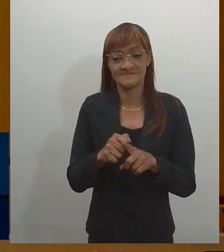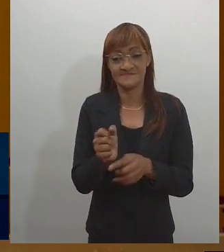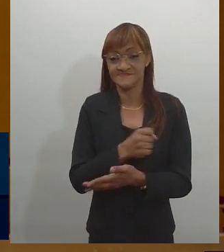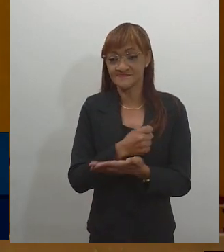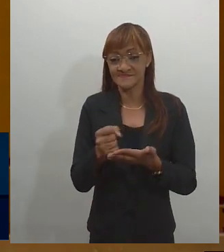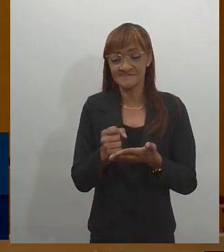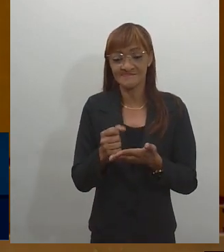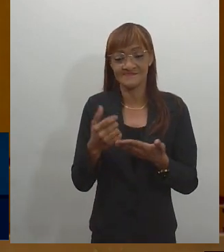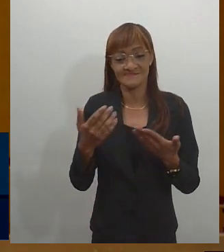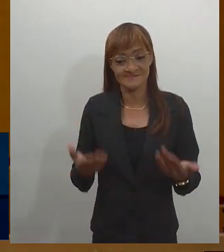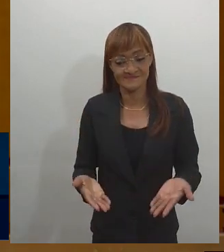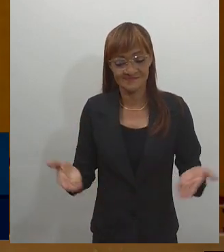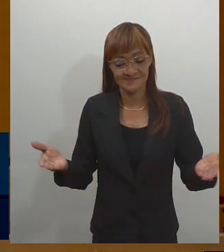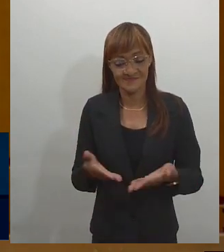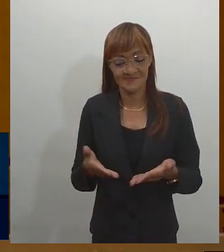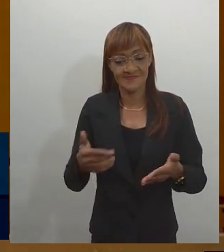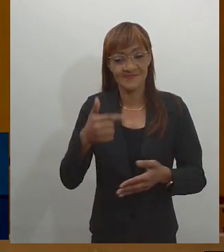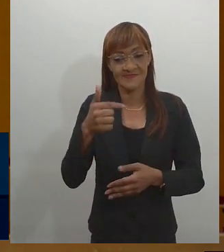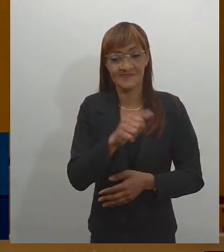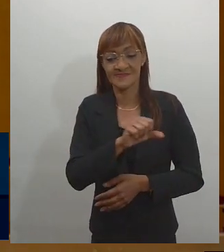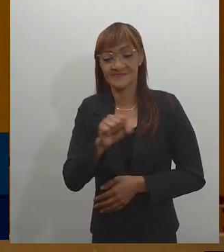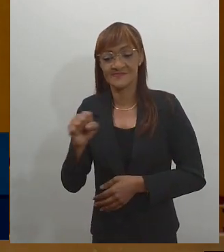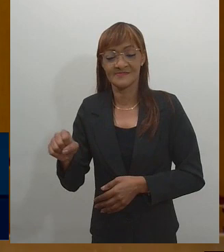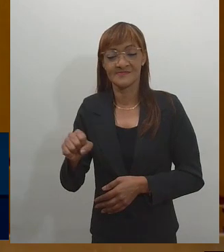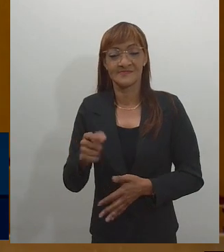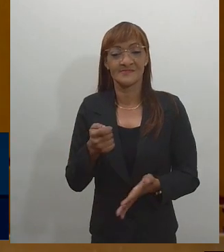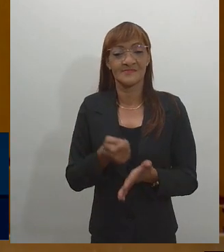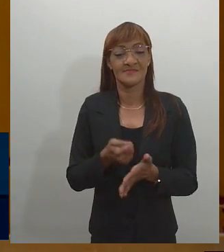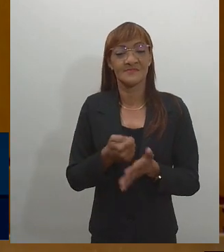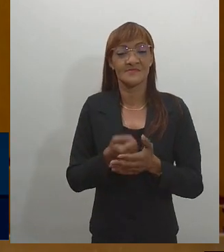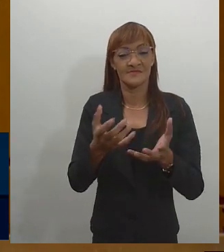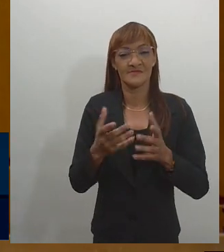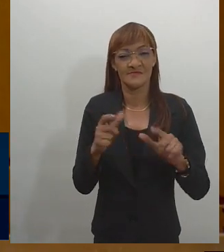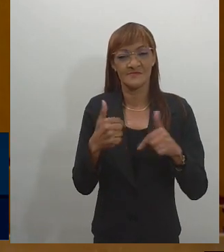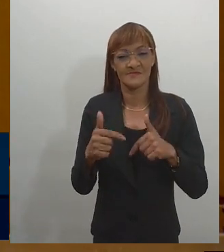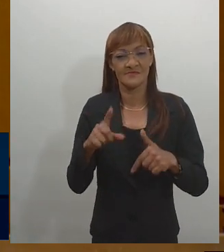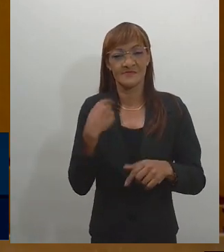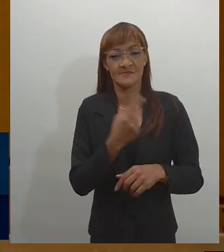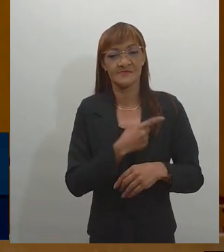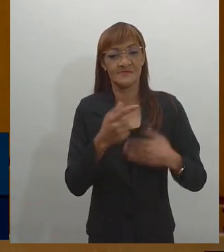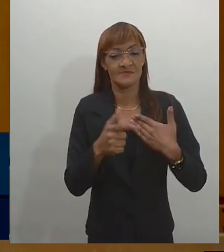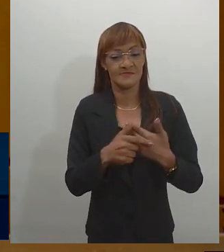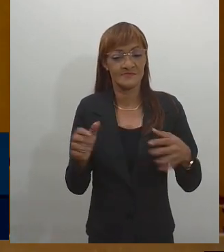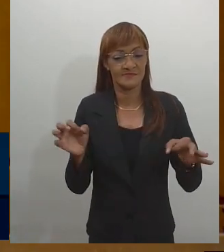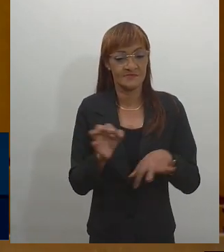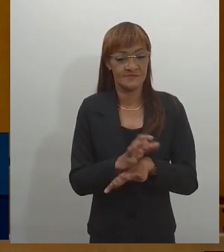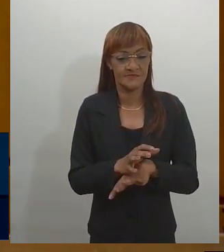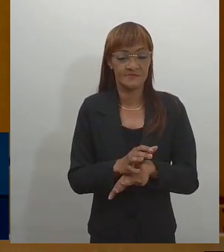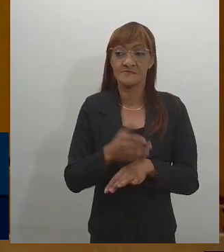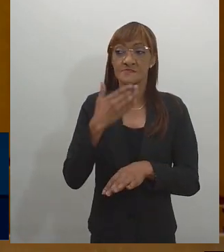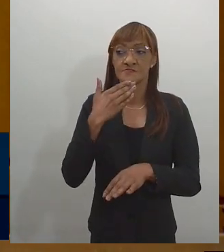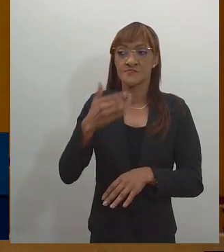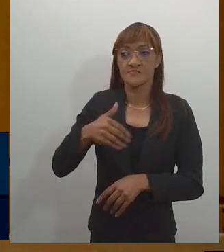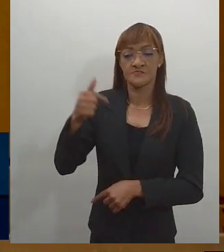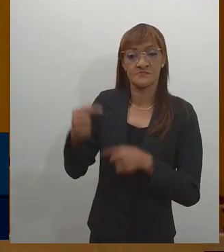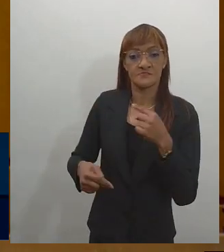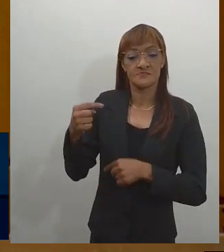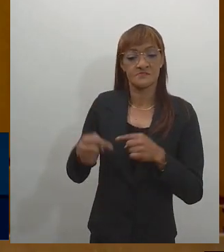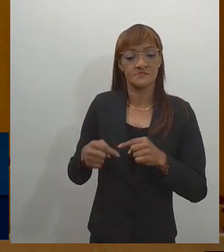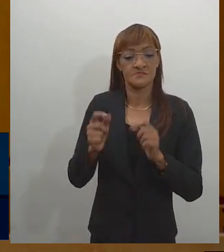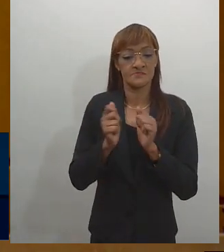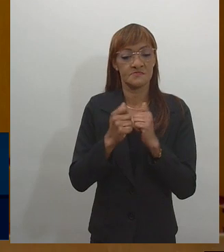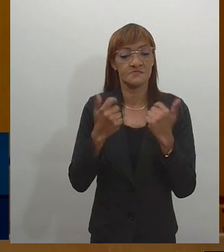semestre cobrando os resultados, fazendo a nossa parte e travando os melhores debates na Assembleia Legislativa do Estado de Sergipe. Um